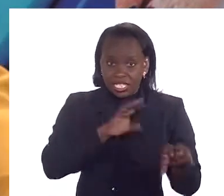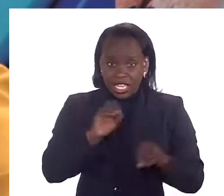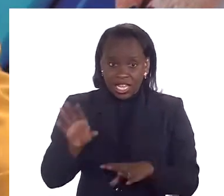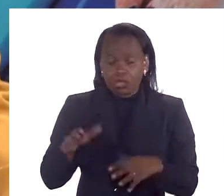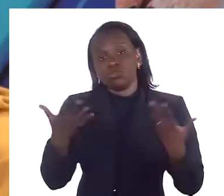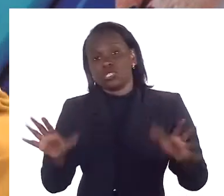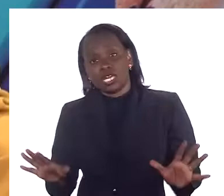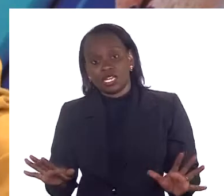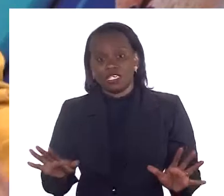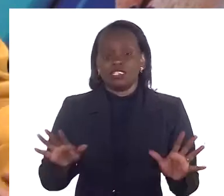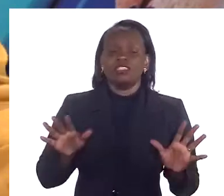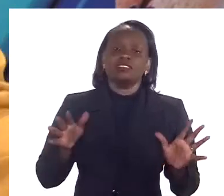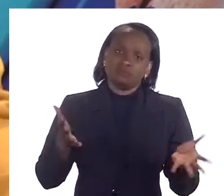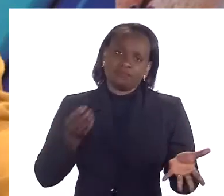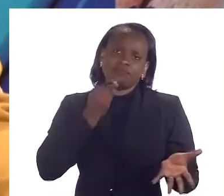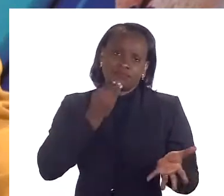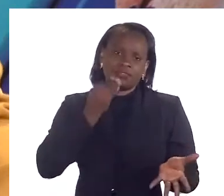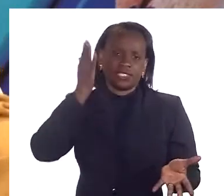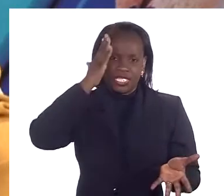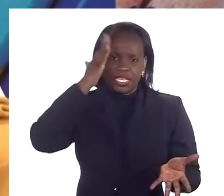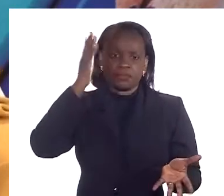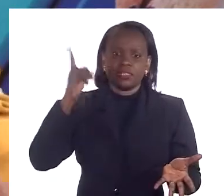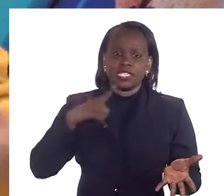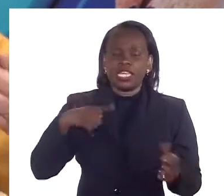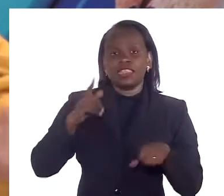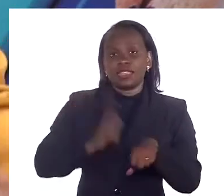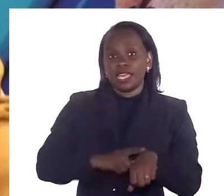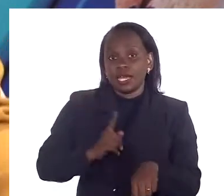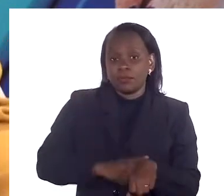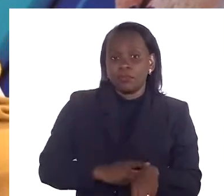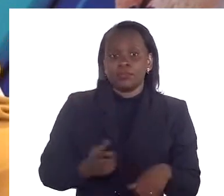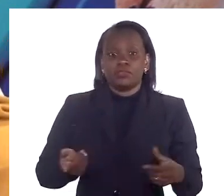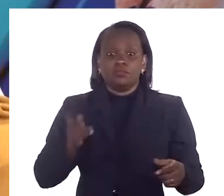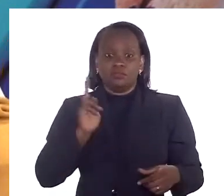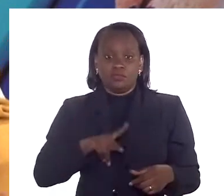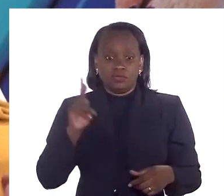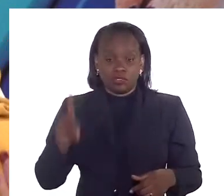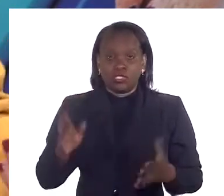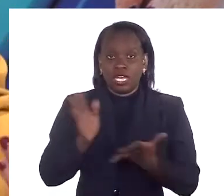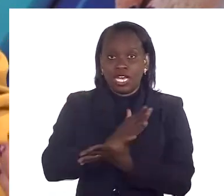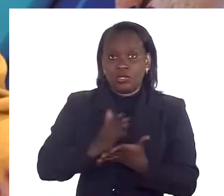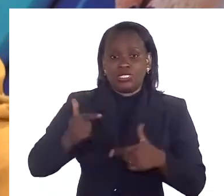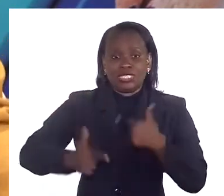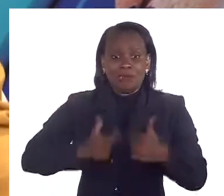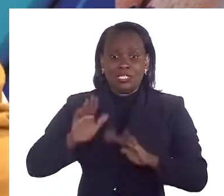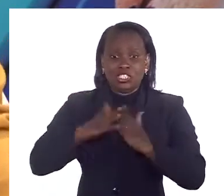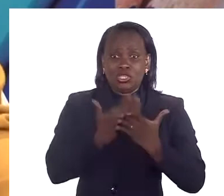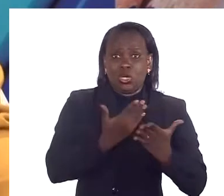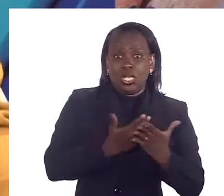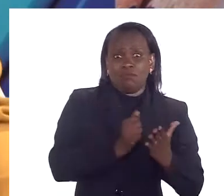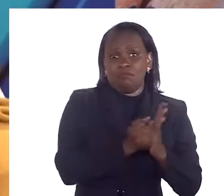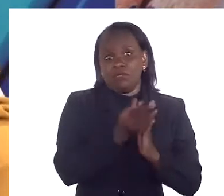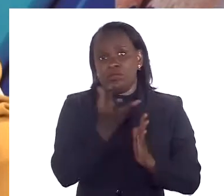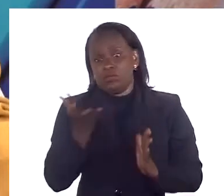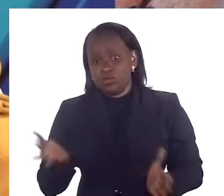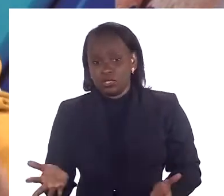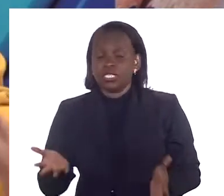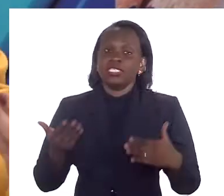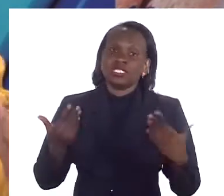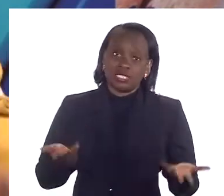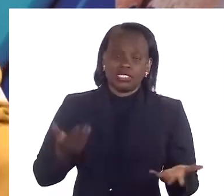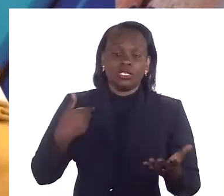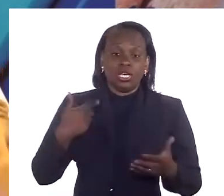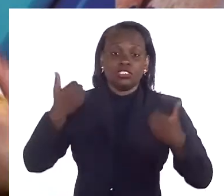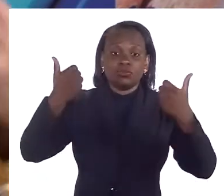dar aula ou você não quer. Claro que a gente sabe que tem a questão do tempo, né, de professores que têm que trabalhar em várias escolas,